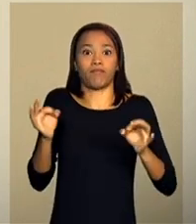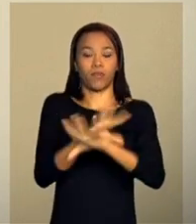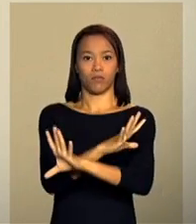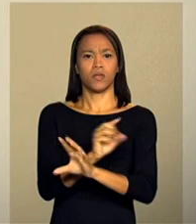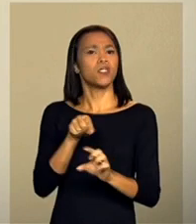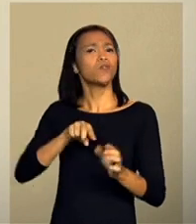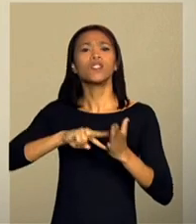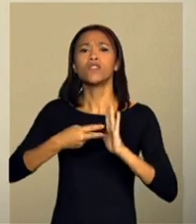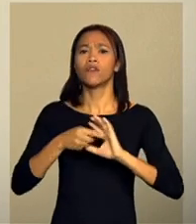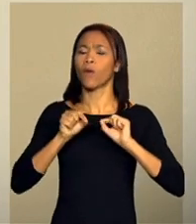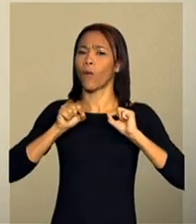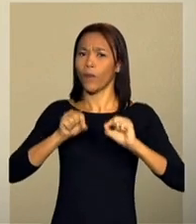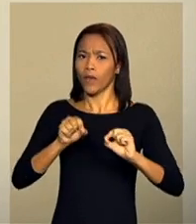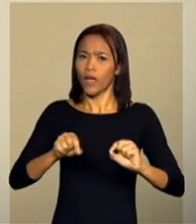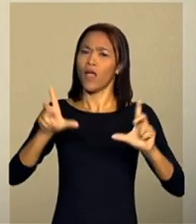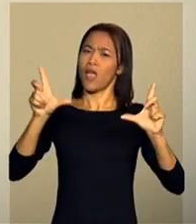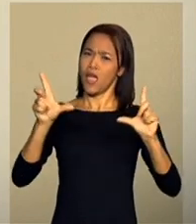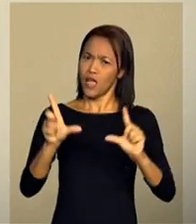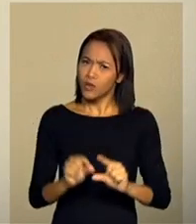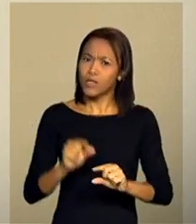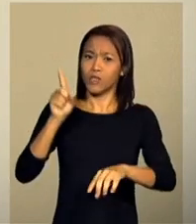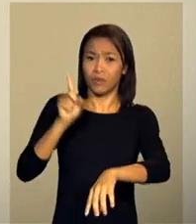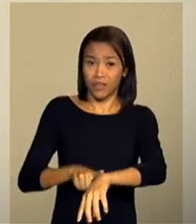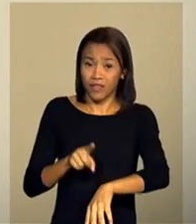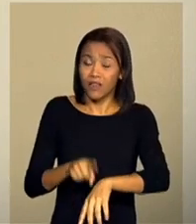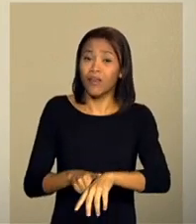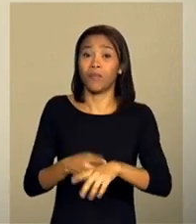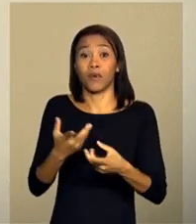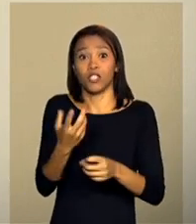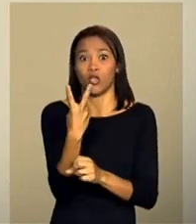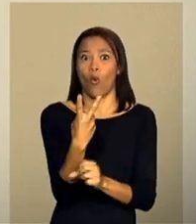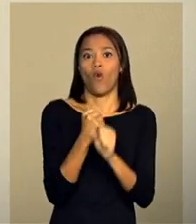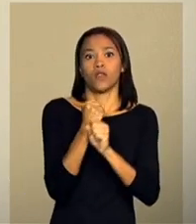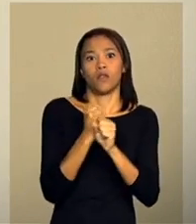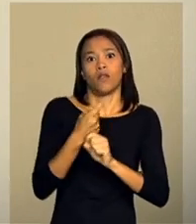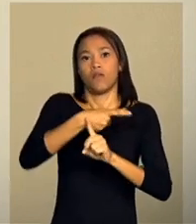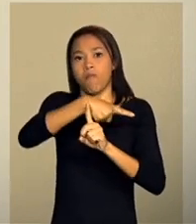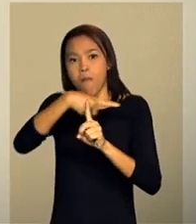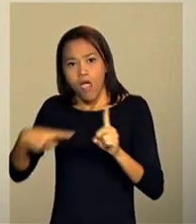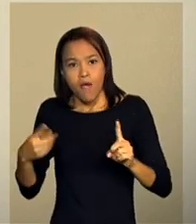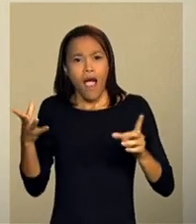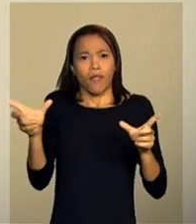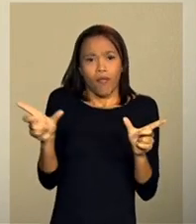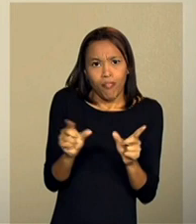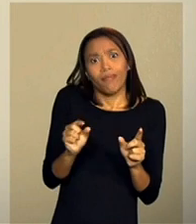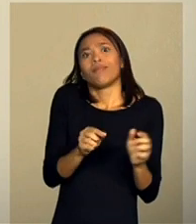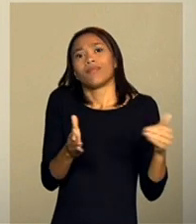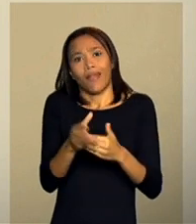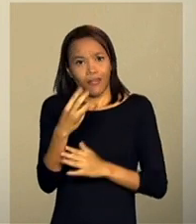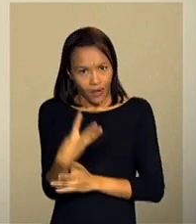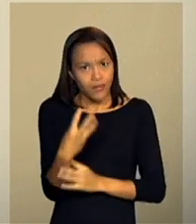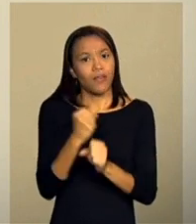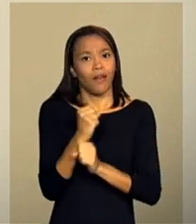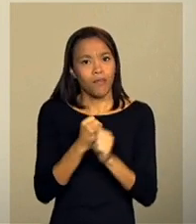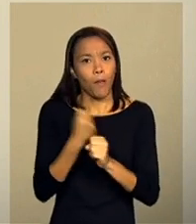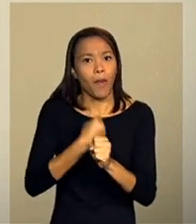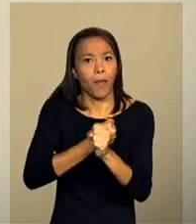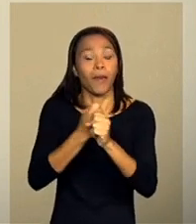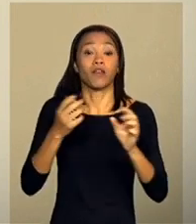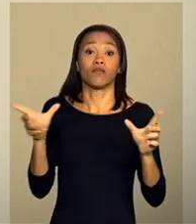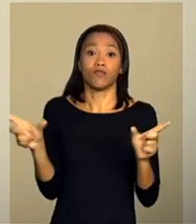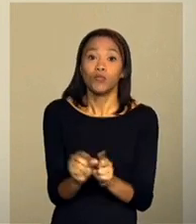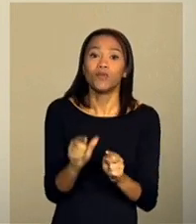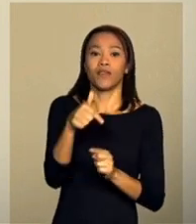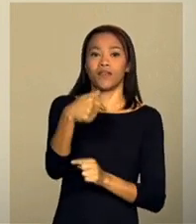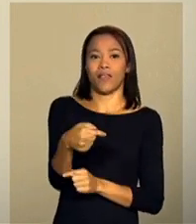isso significa reduzir o prazo muitas vezes de 2 anos e meio até três para até 7